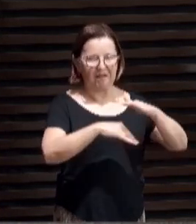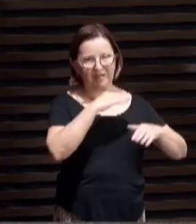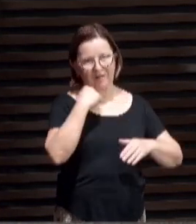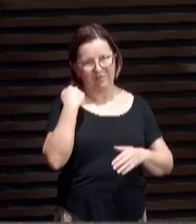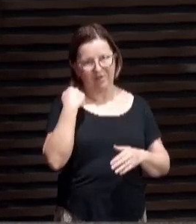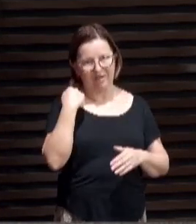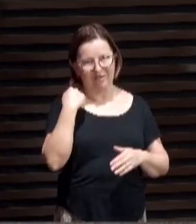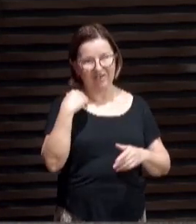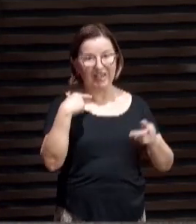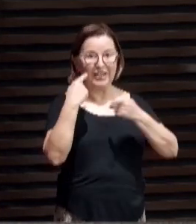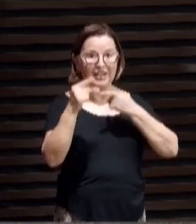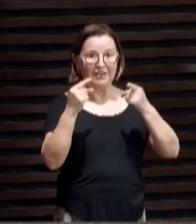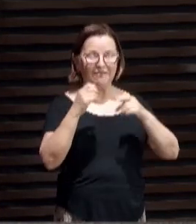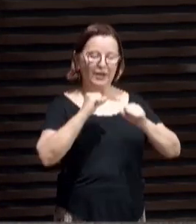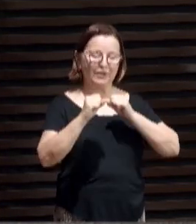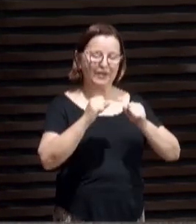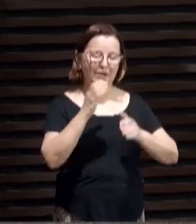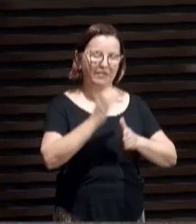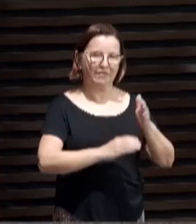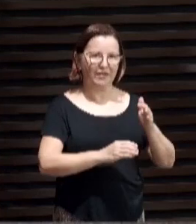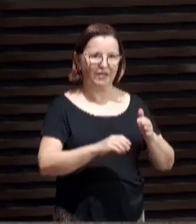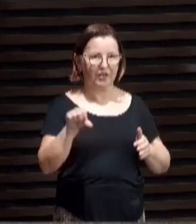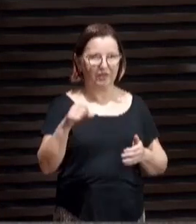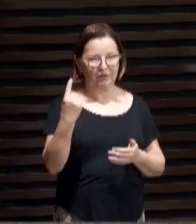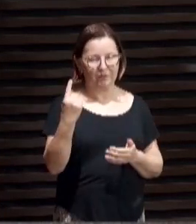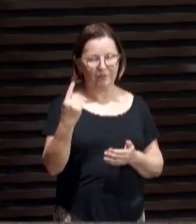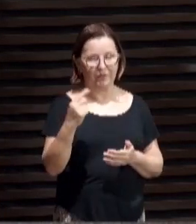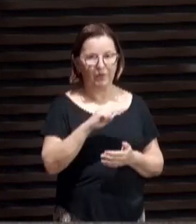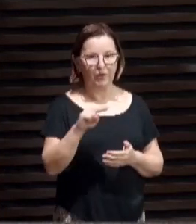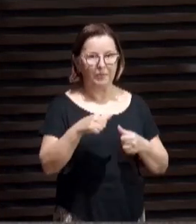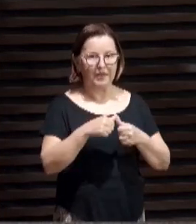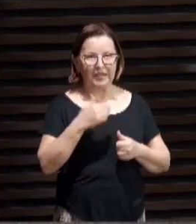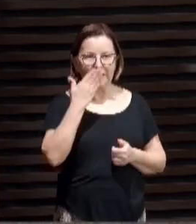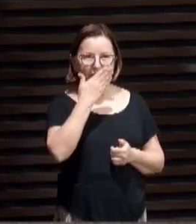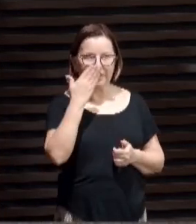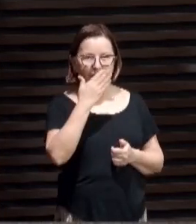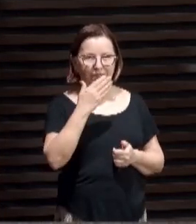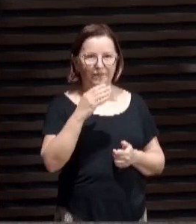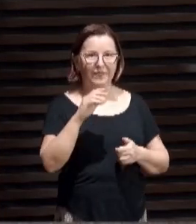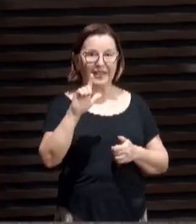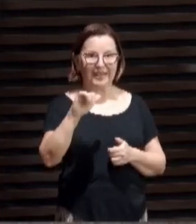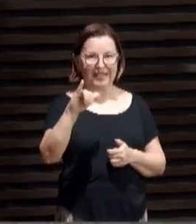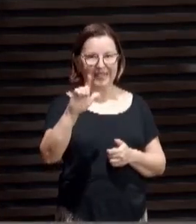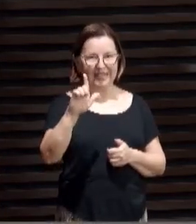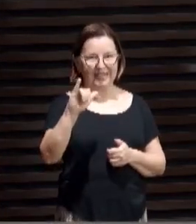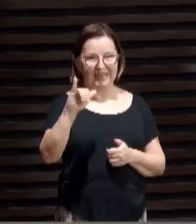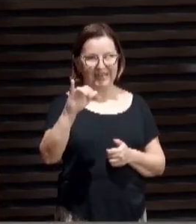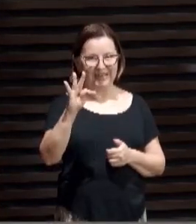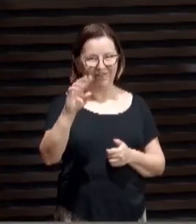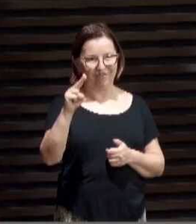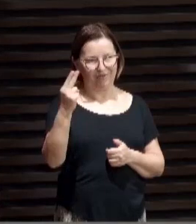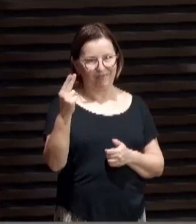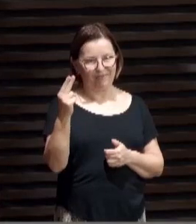Salmo 91. E o nome desta prostituta para eles era Lilith, e